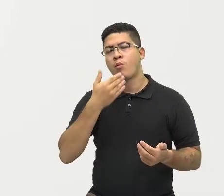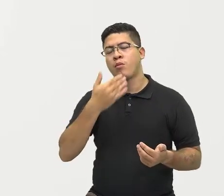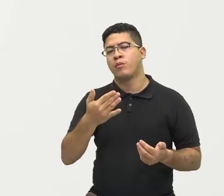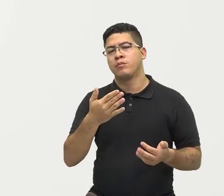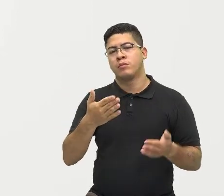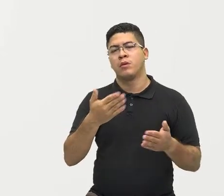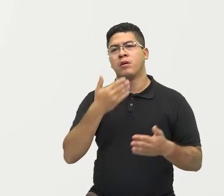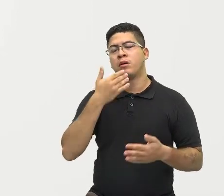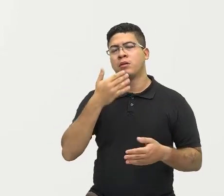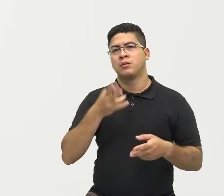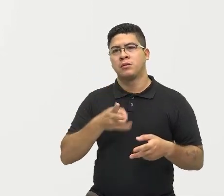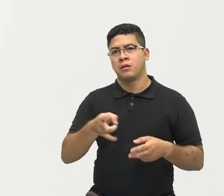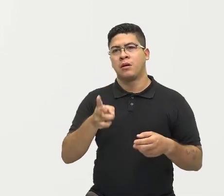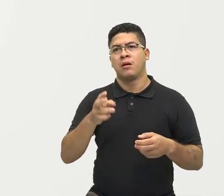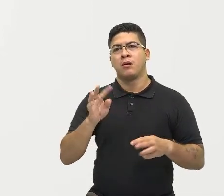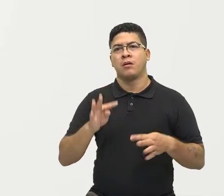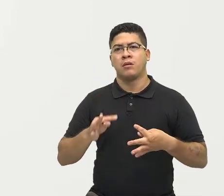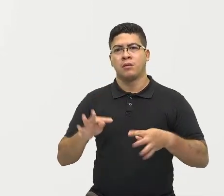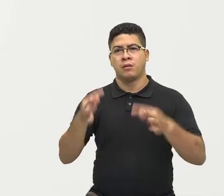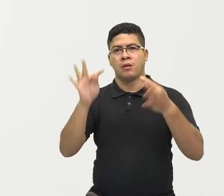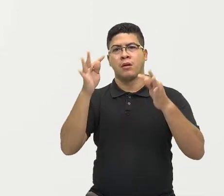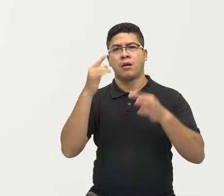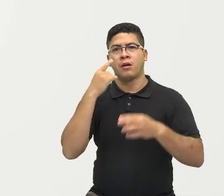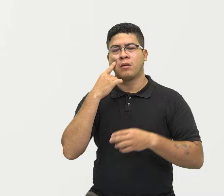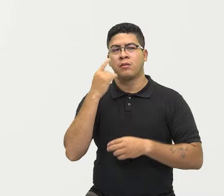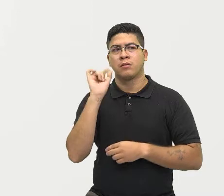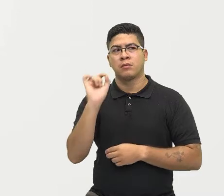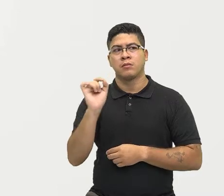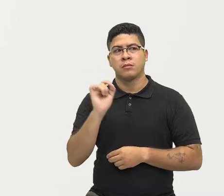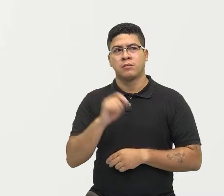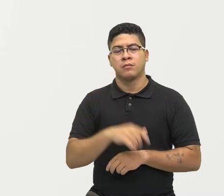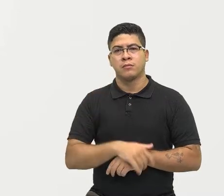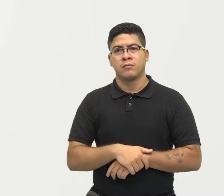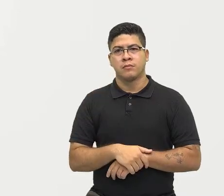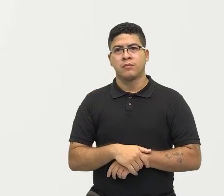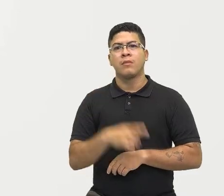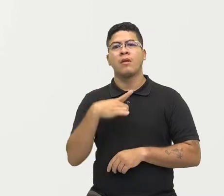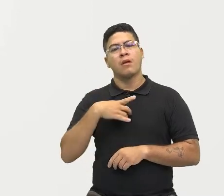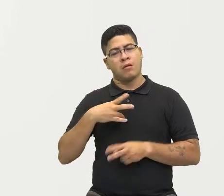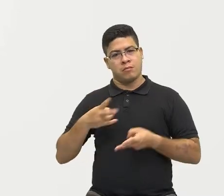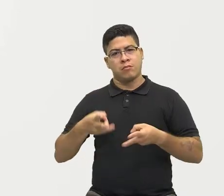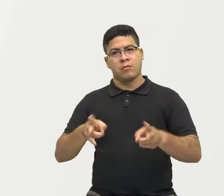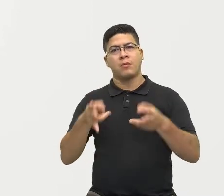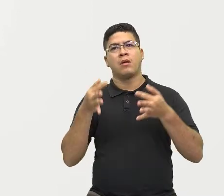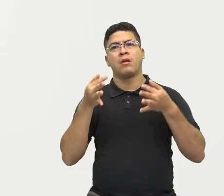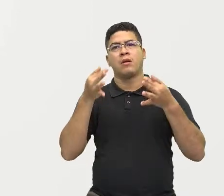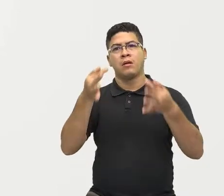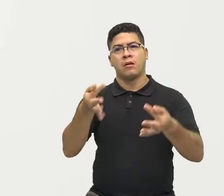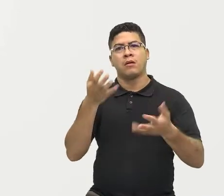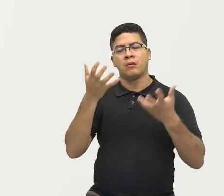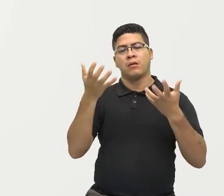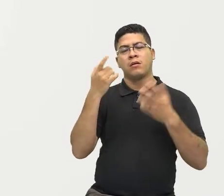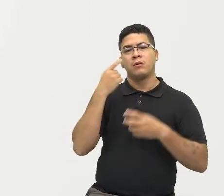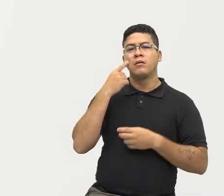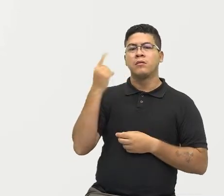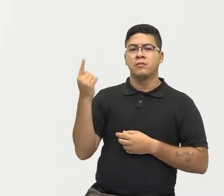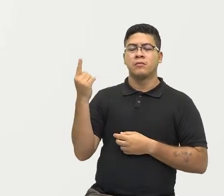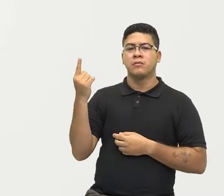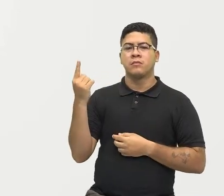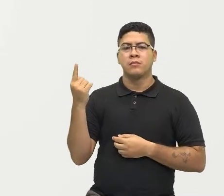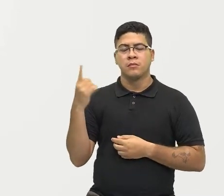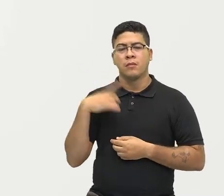pela tecnologia, que eles queriam realmente avançar, né? Eles queriam avançar nesse modo,